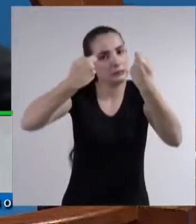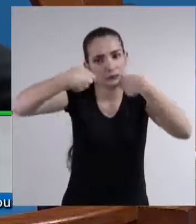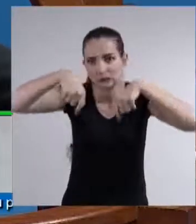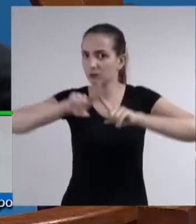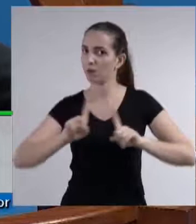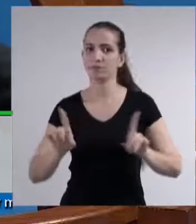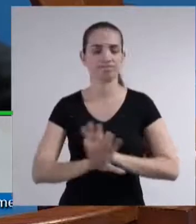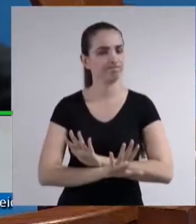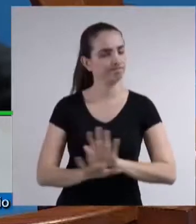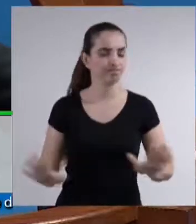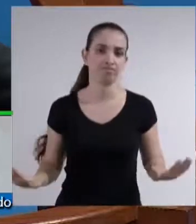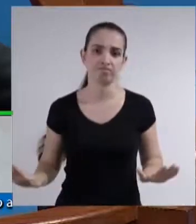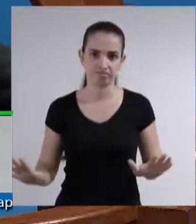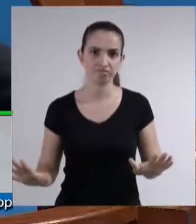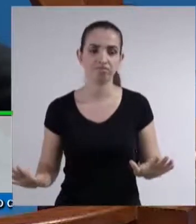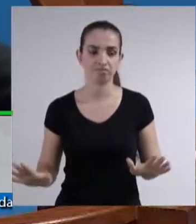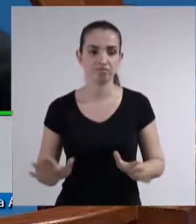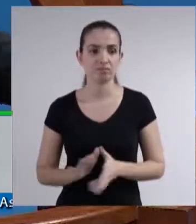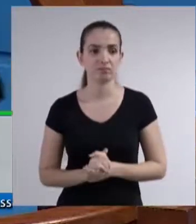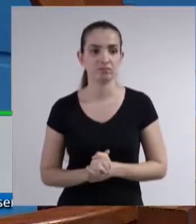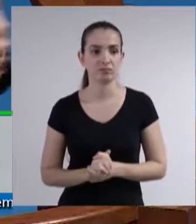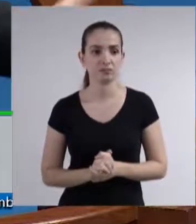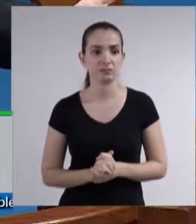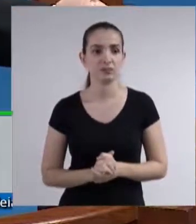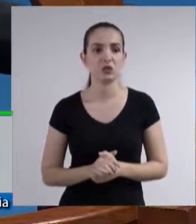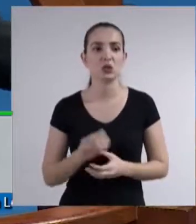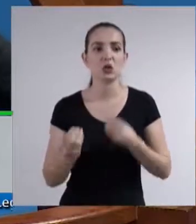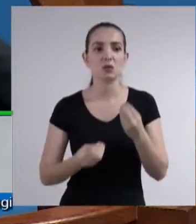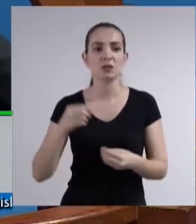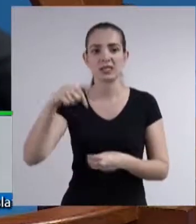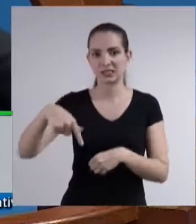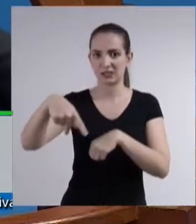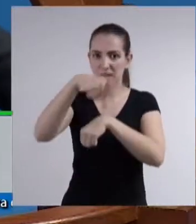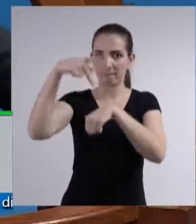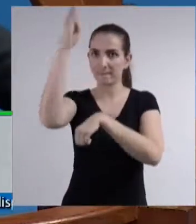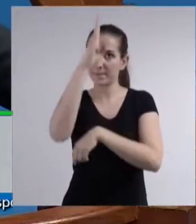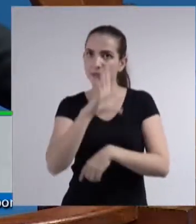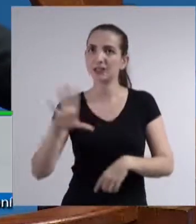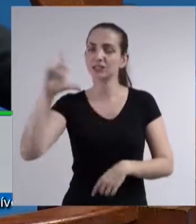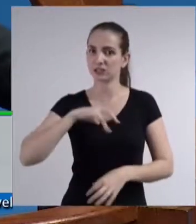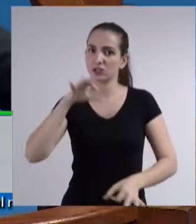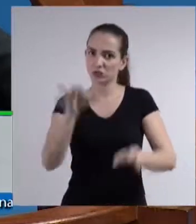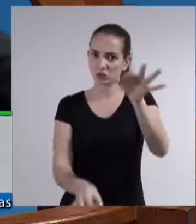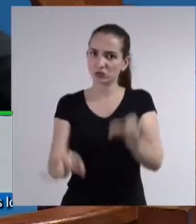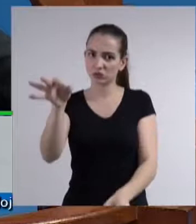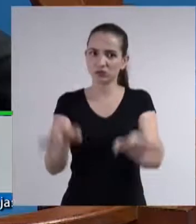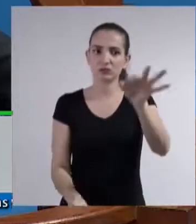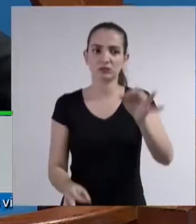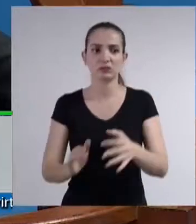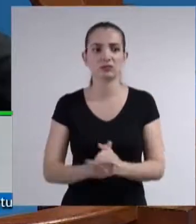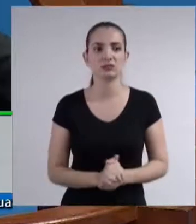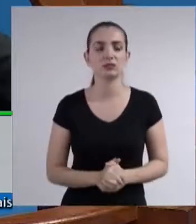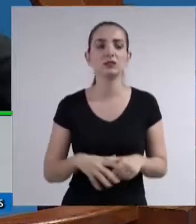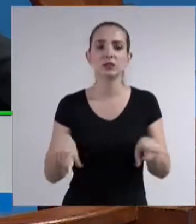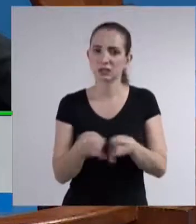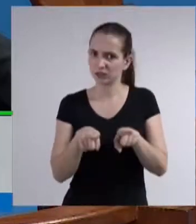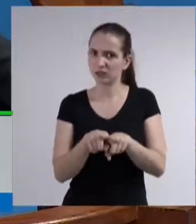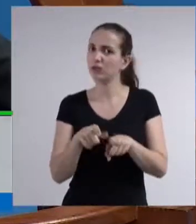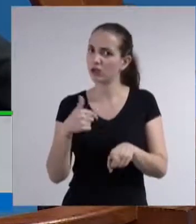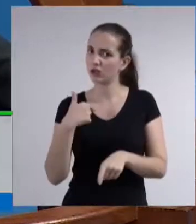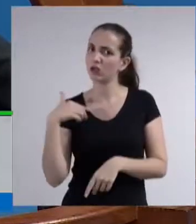desnecessário, desnecessário. E se esse país tem justiça, coisa que, aliás, eu